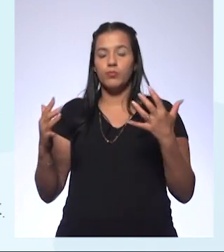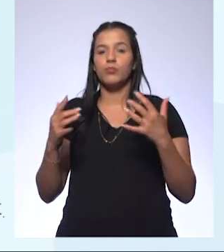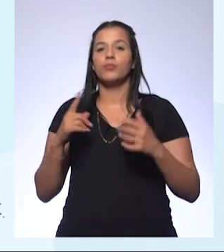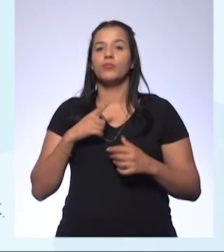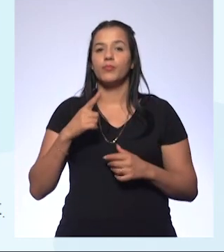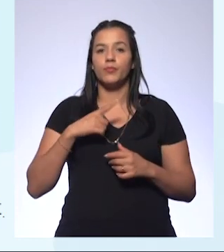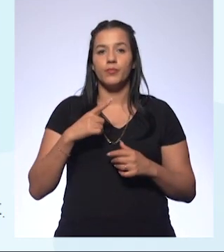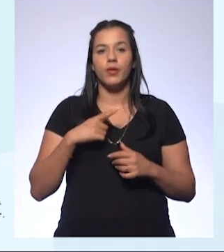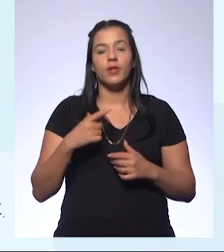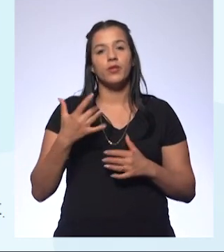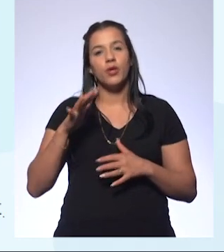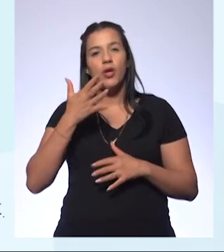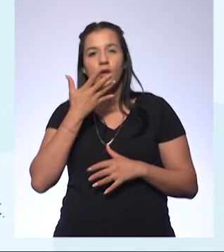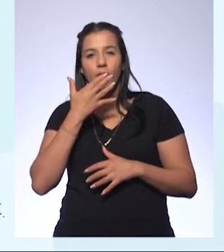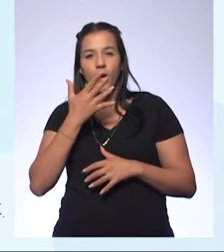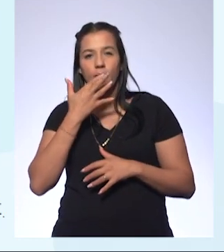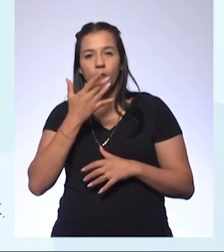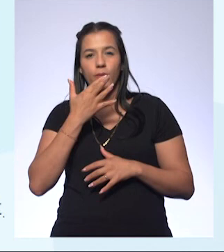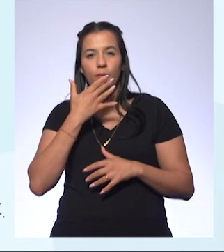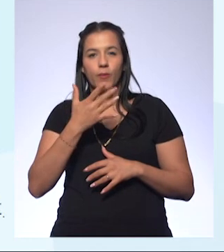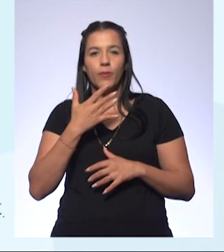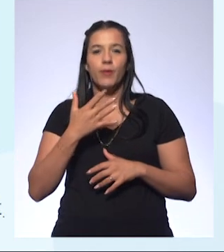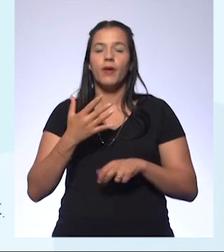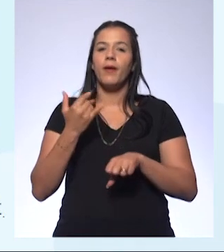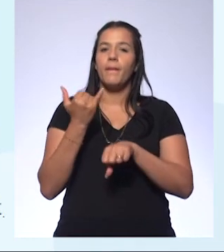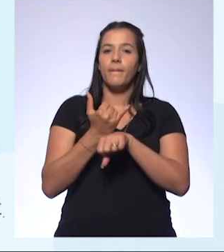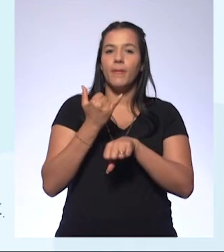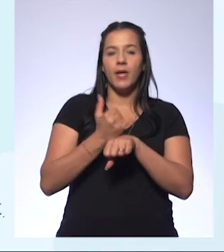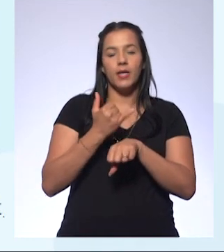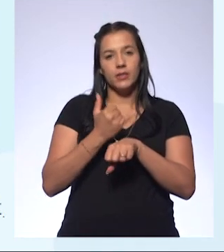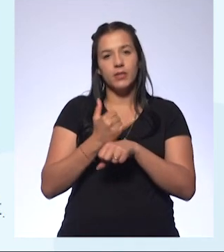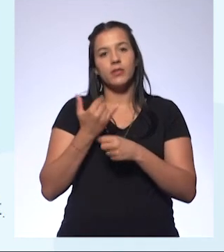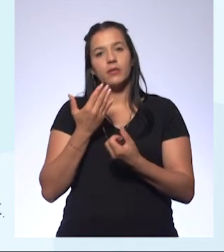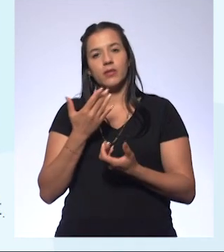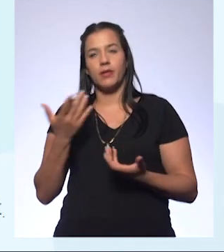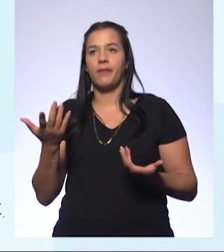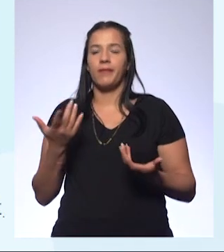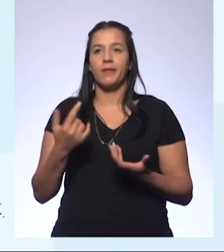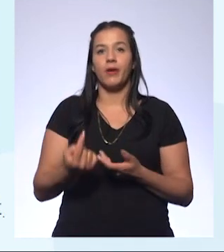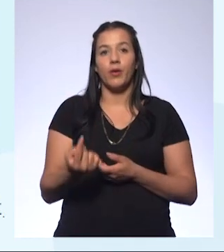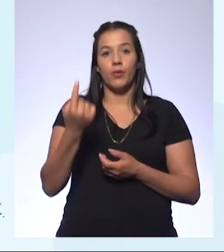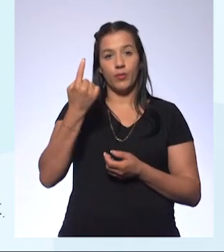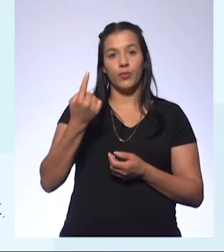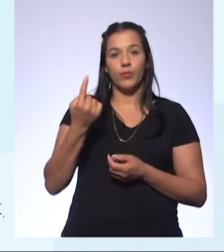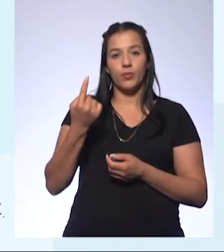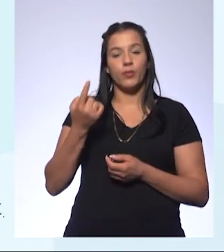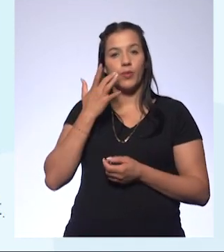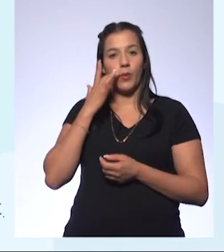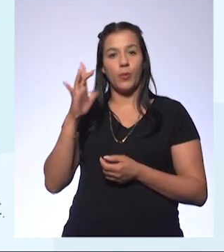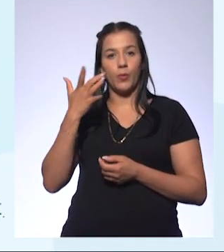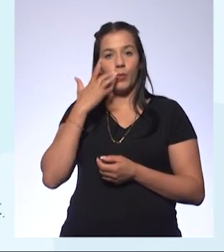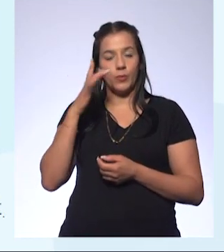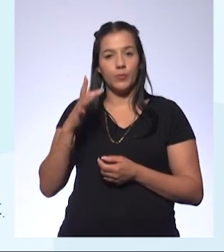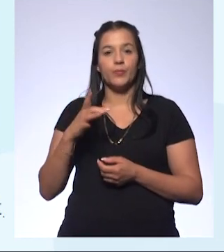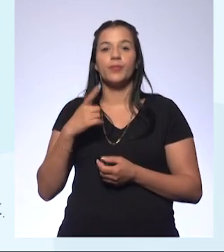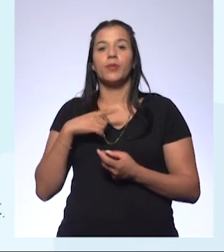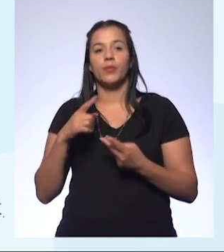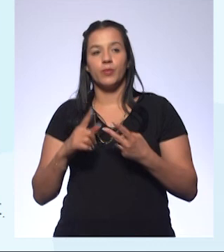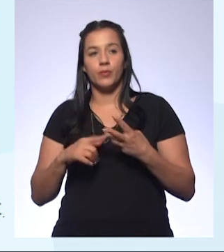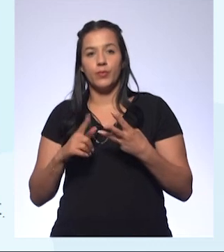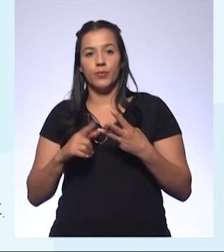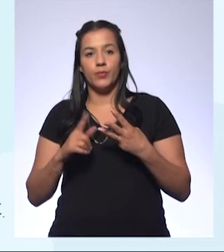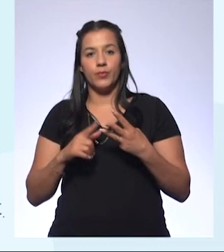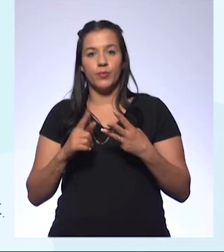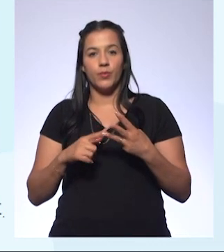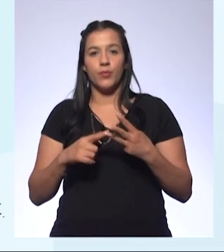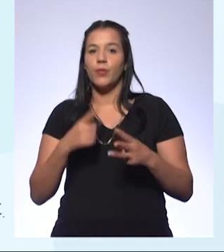geral, de cor prateada, com exceção do ouro, né, que nós conhecemos, a cor dele dourada, e o cobre, que é